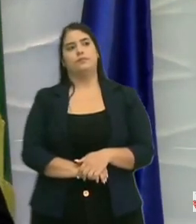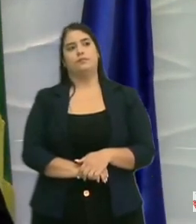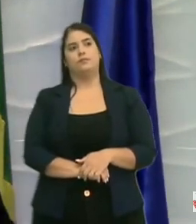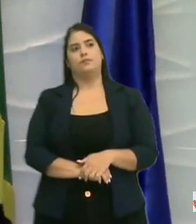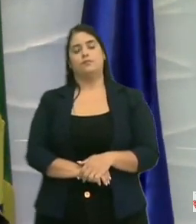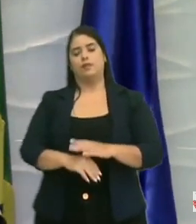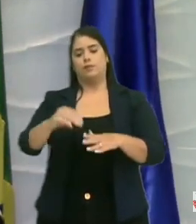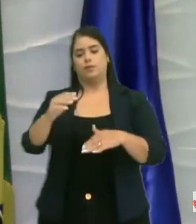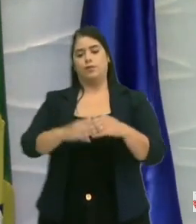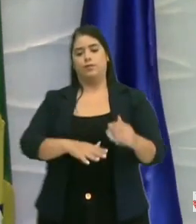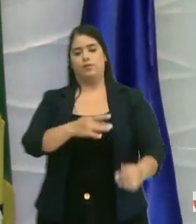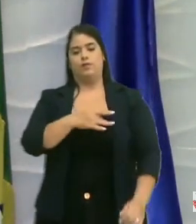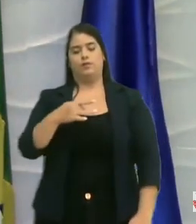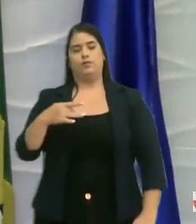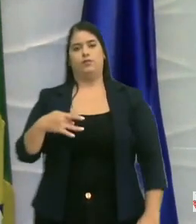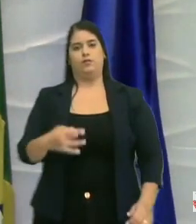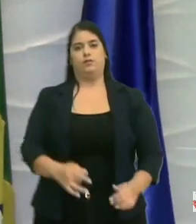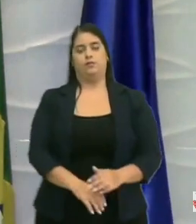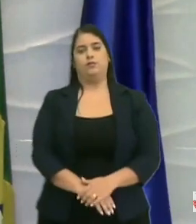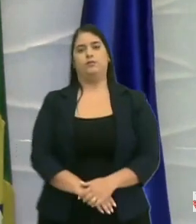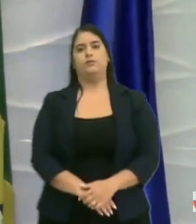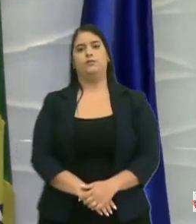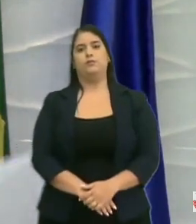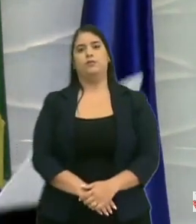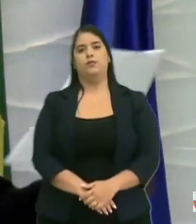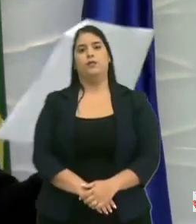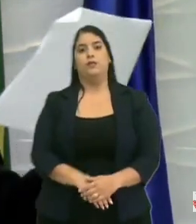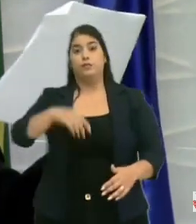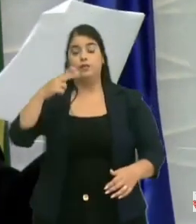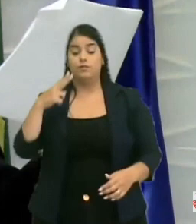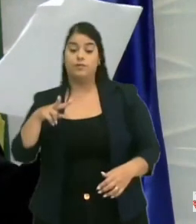de saúde. Nós queremos...